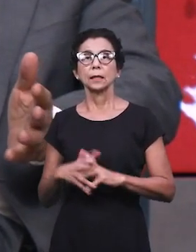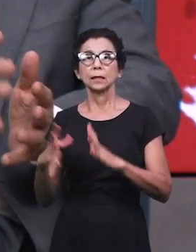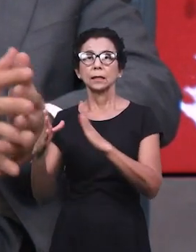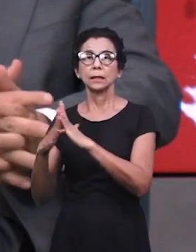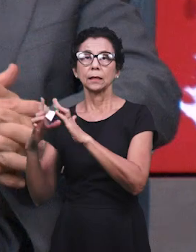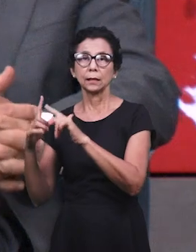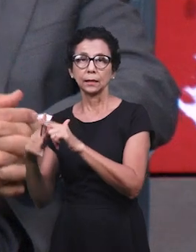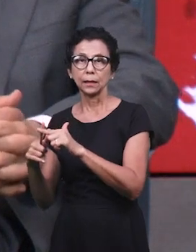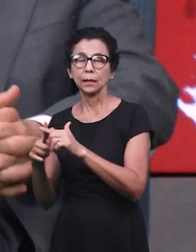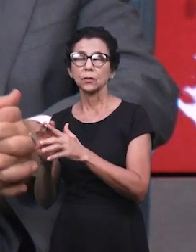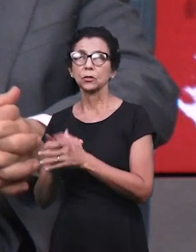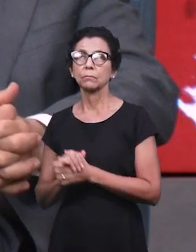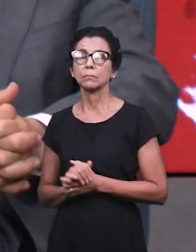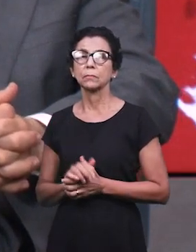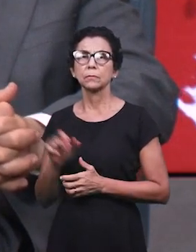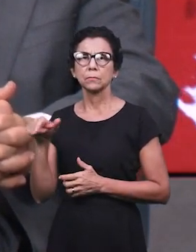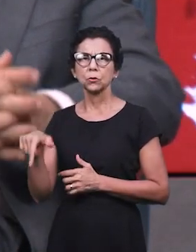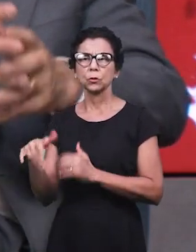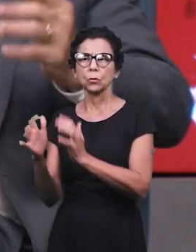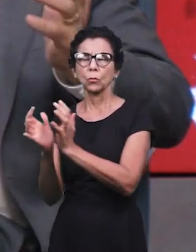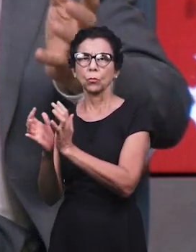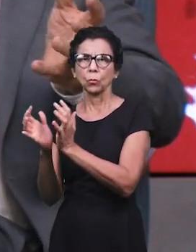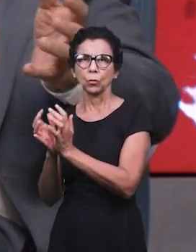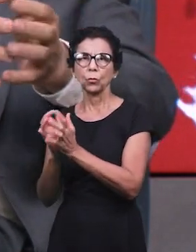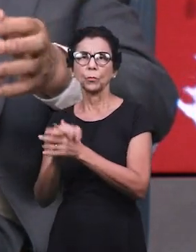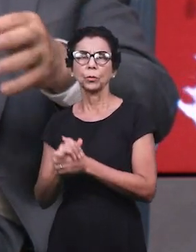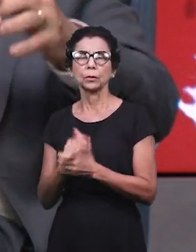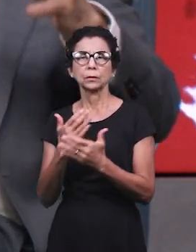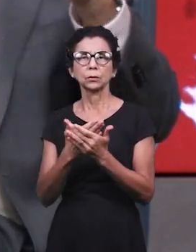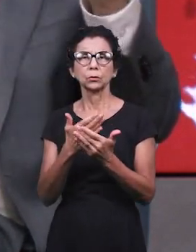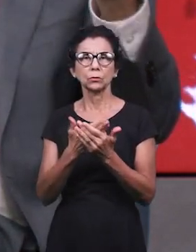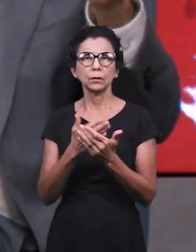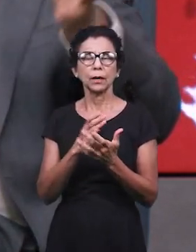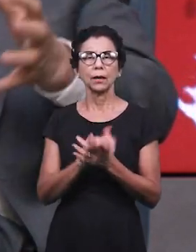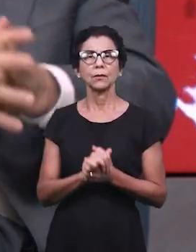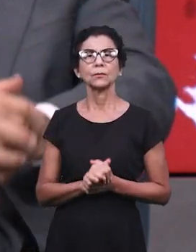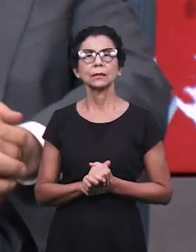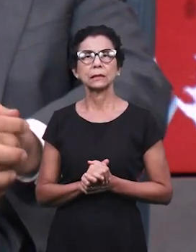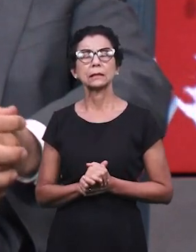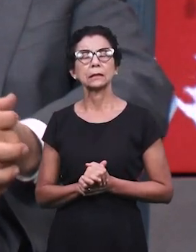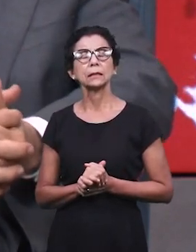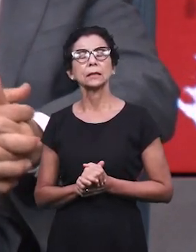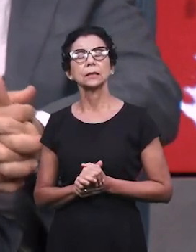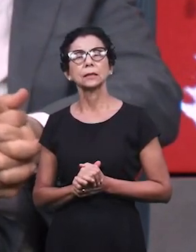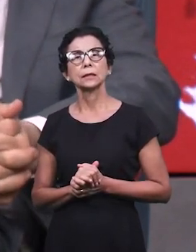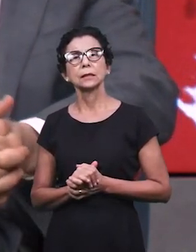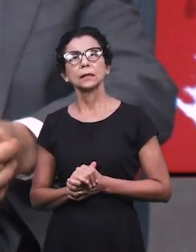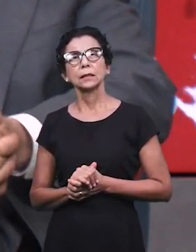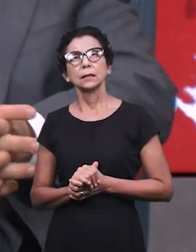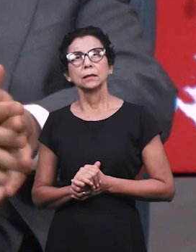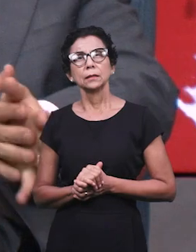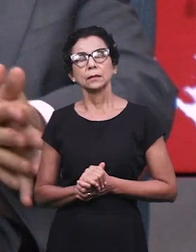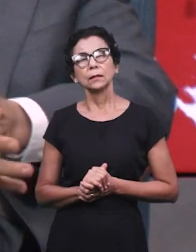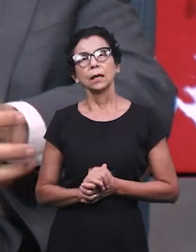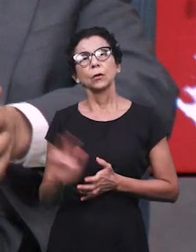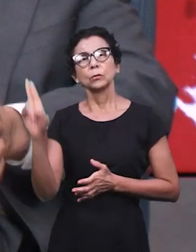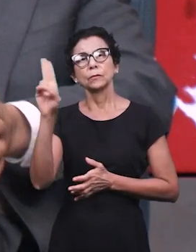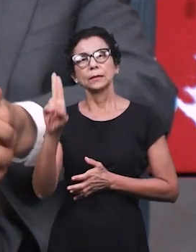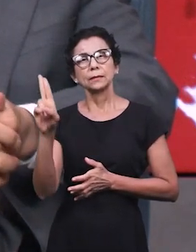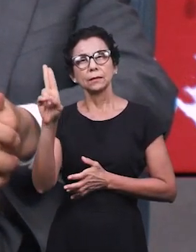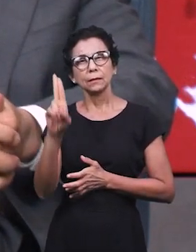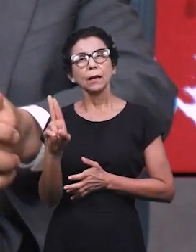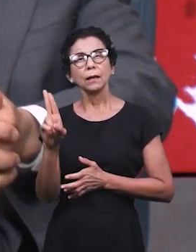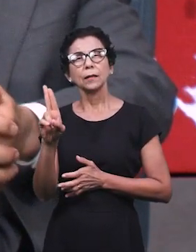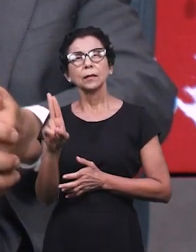da Universidade do Porto. E os irmãos, empolgados com aquilo, convidaram os colegas, professores da